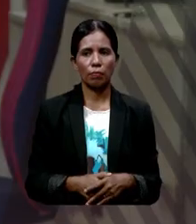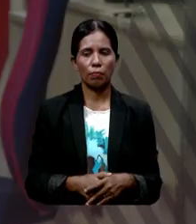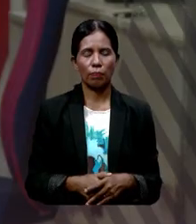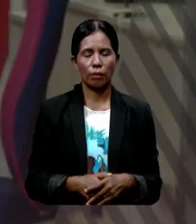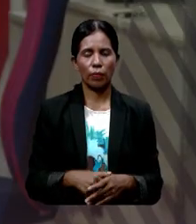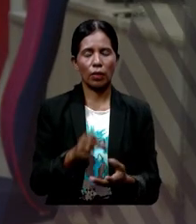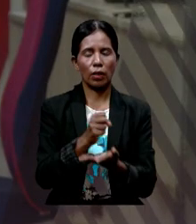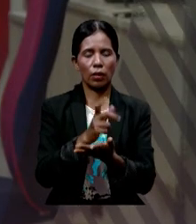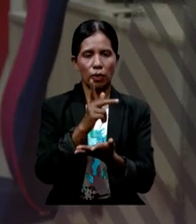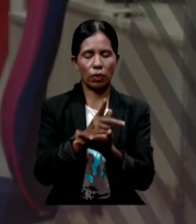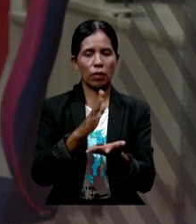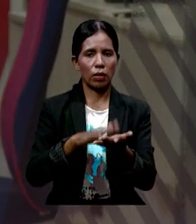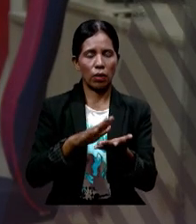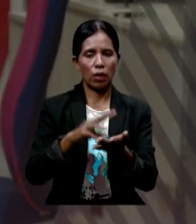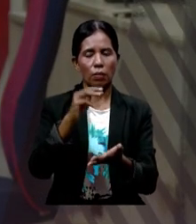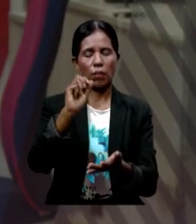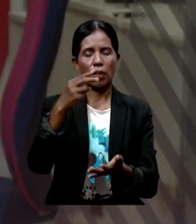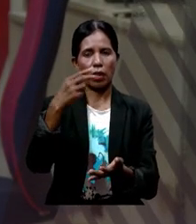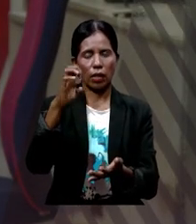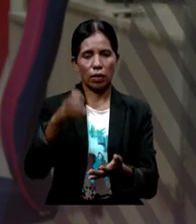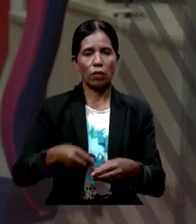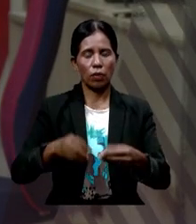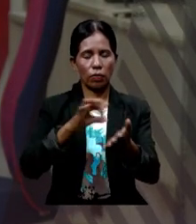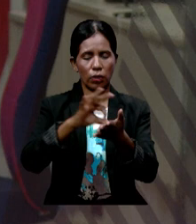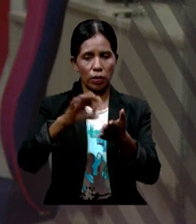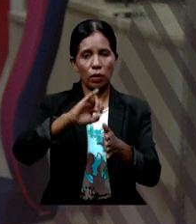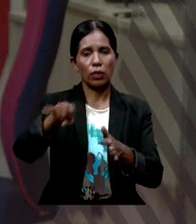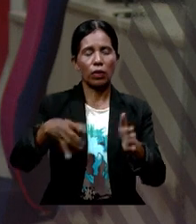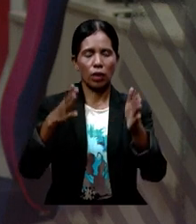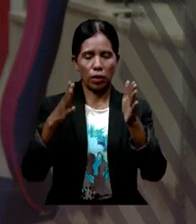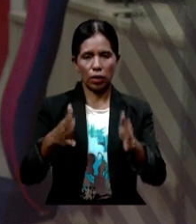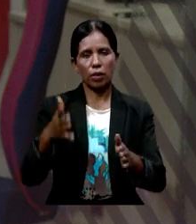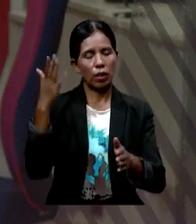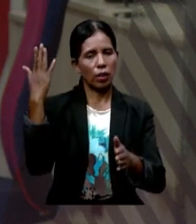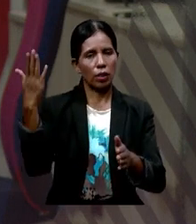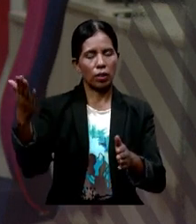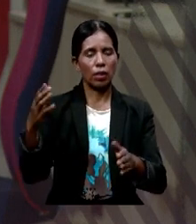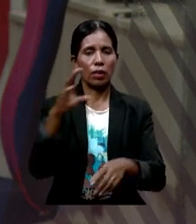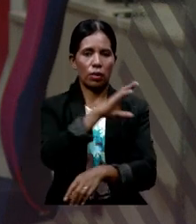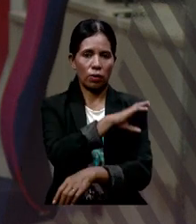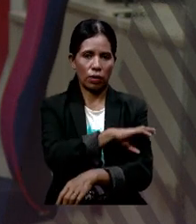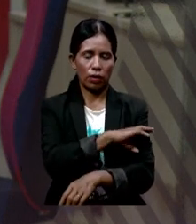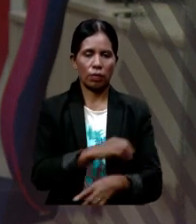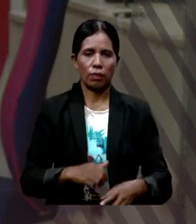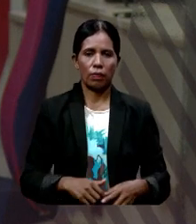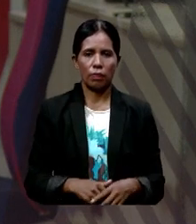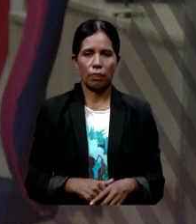Você começou a Fundação Mahim, você foi formação para jornalista e a área de segurança.